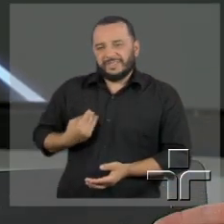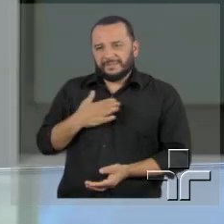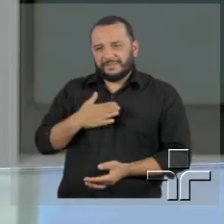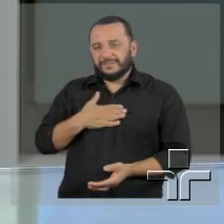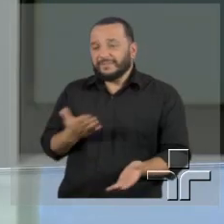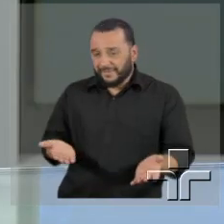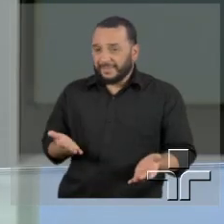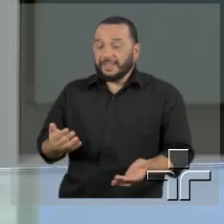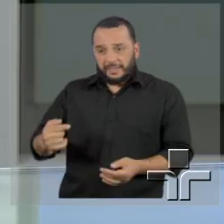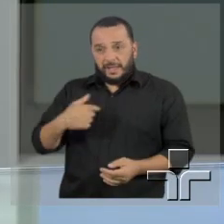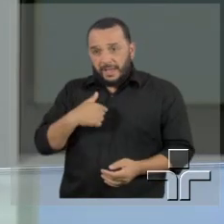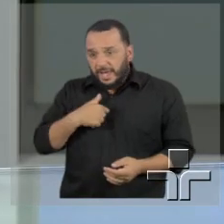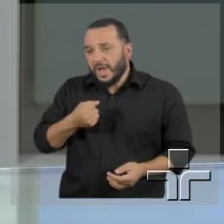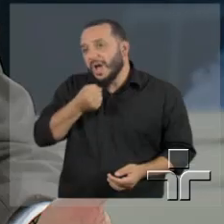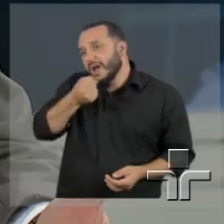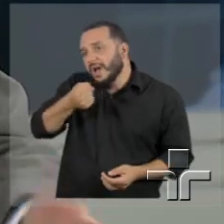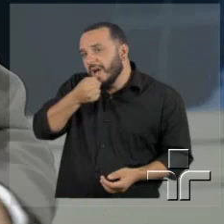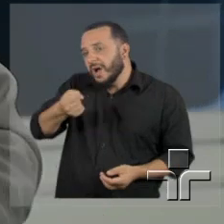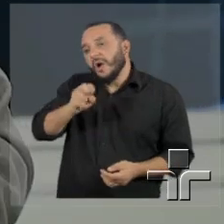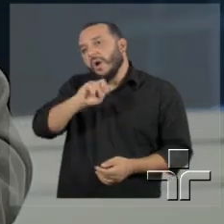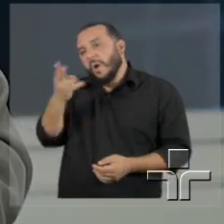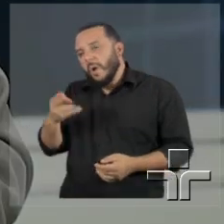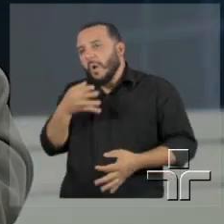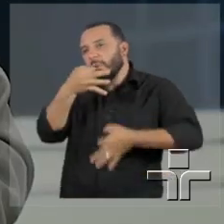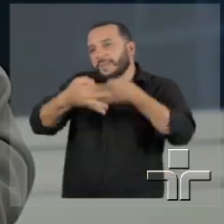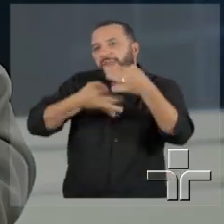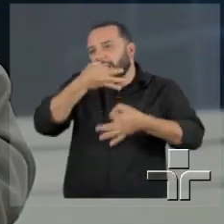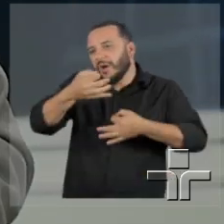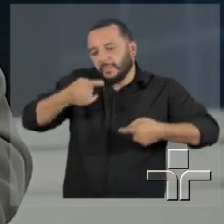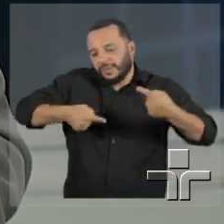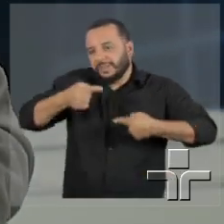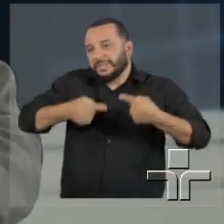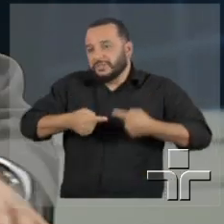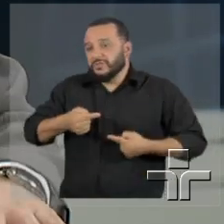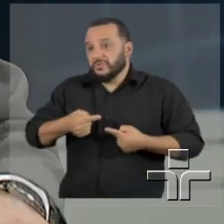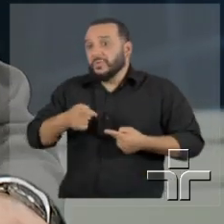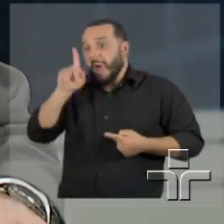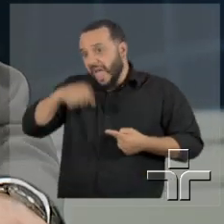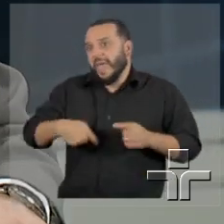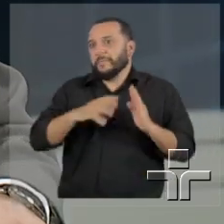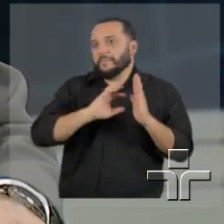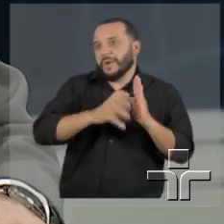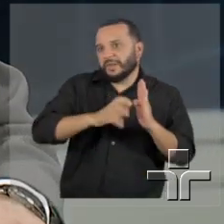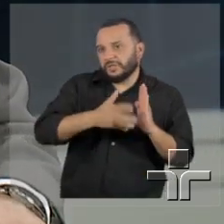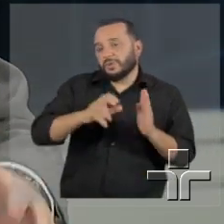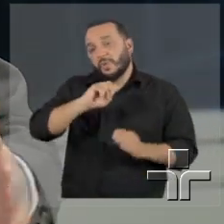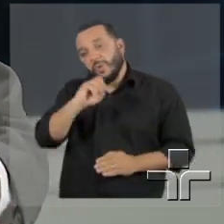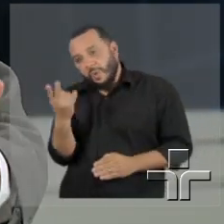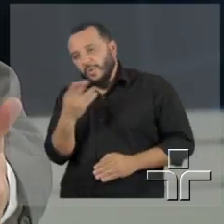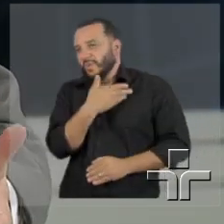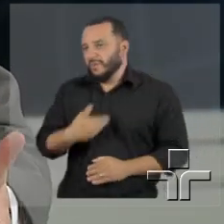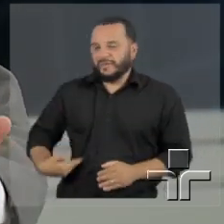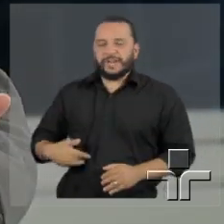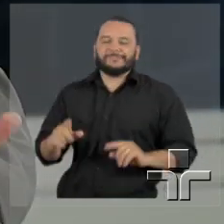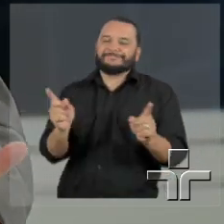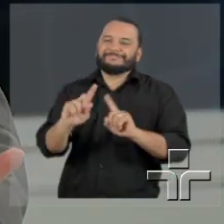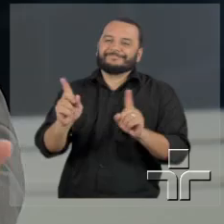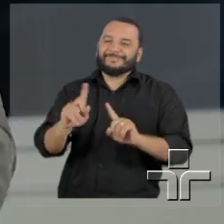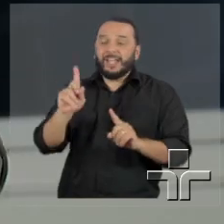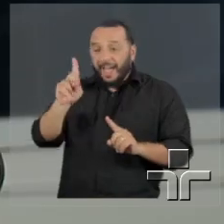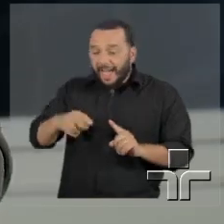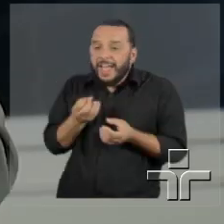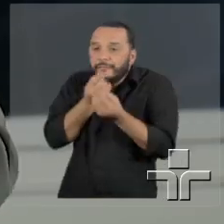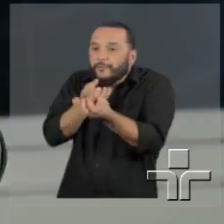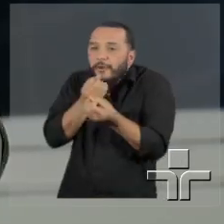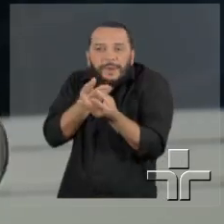do jornalista ou do analista político fosse assumir um partido ou um governo. Não é? Os dados estão aí, a realidade está aí.